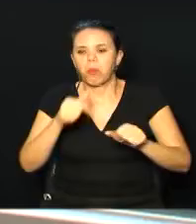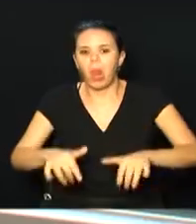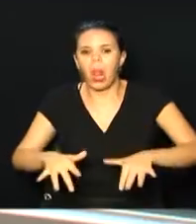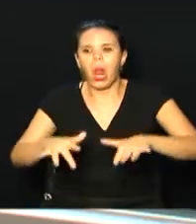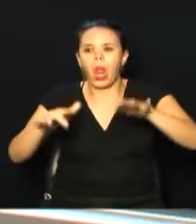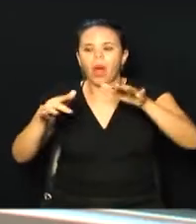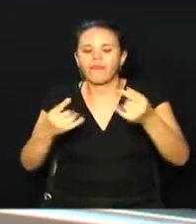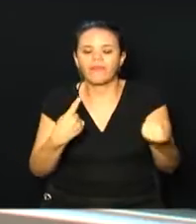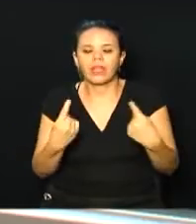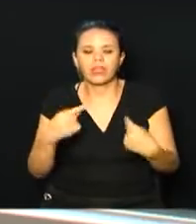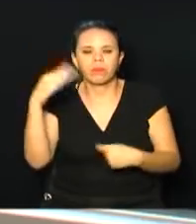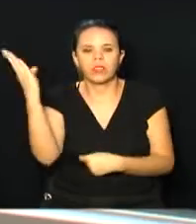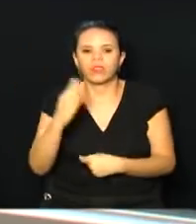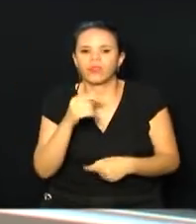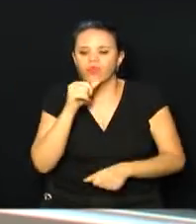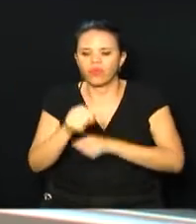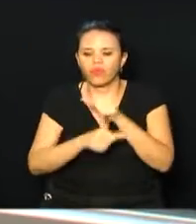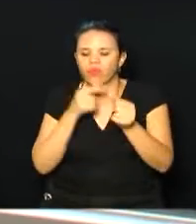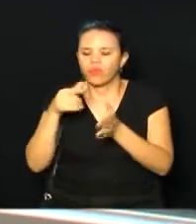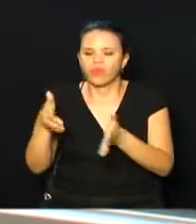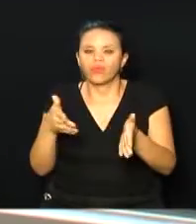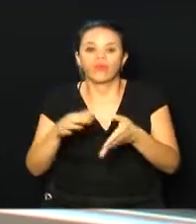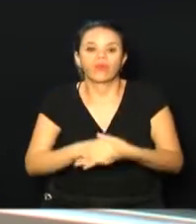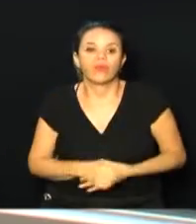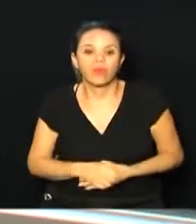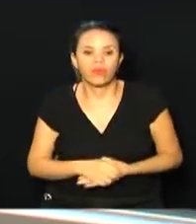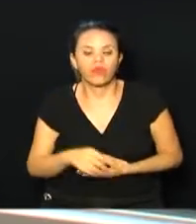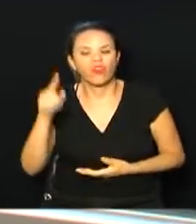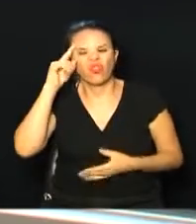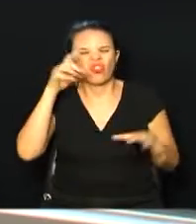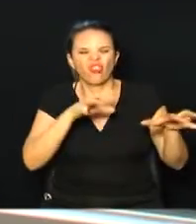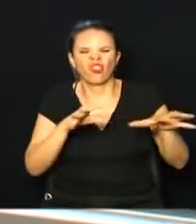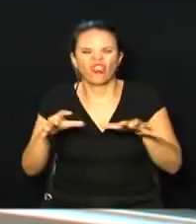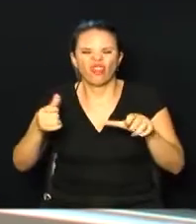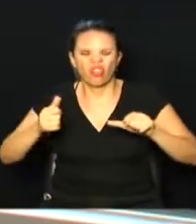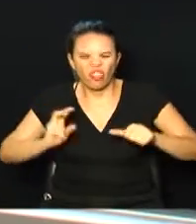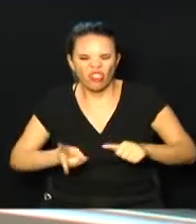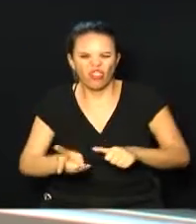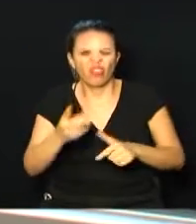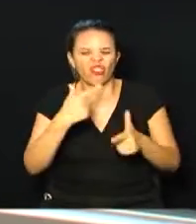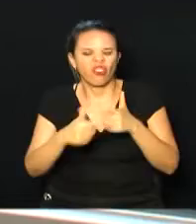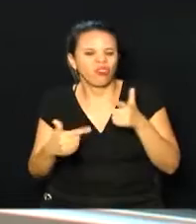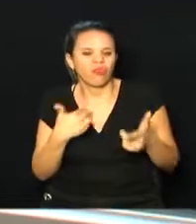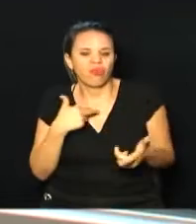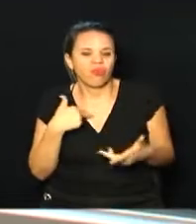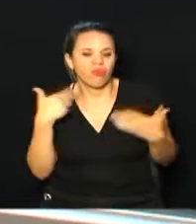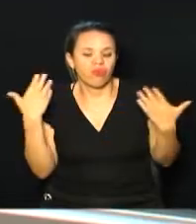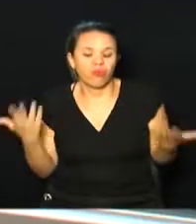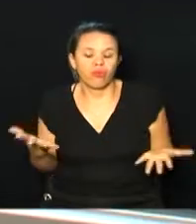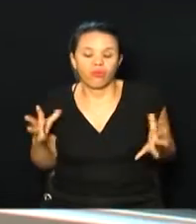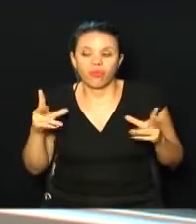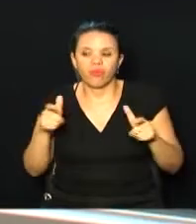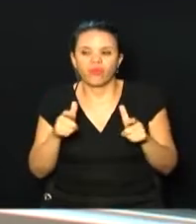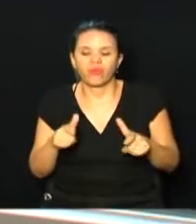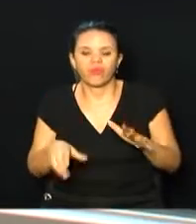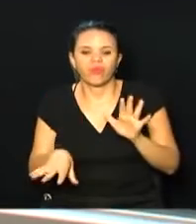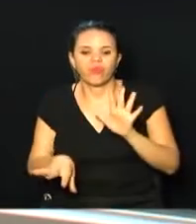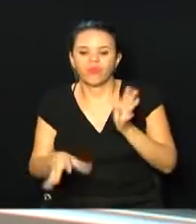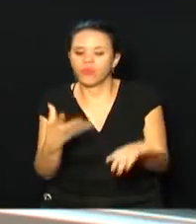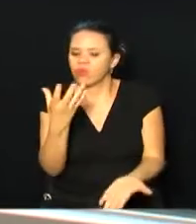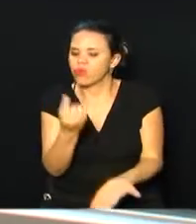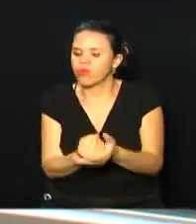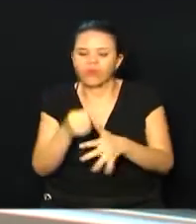Avenida Brasil vira um rio. E nos dias de chuva vai continuar assim, porque não tem como, está tudo impermeabilizado,